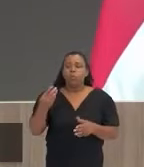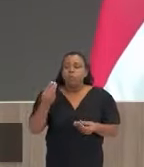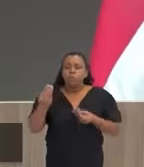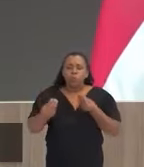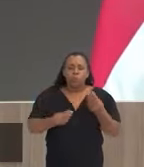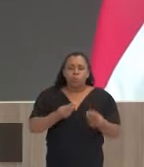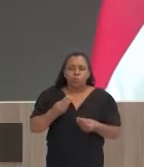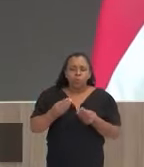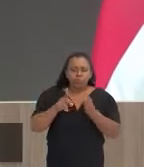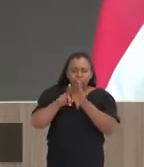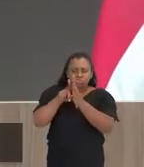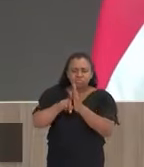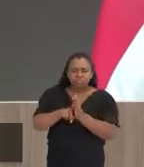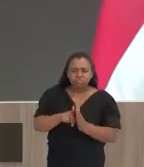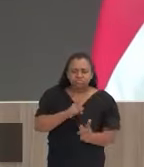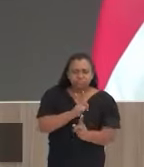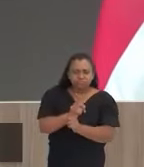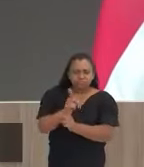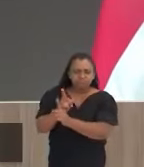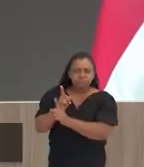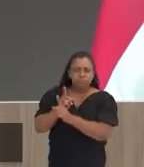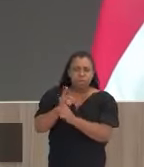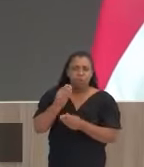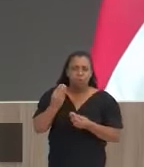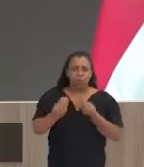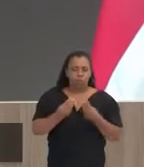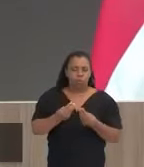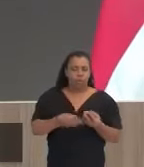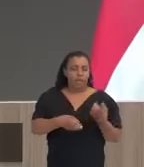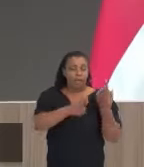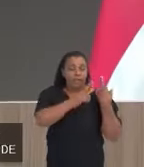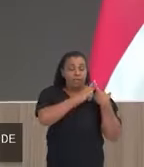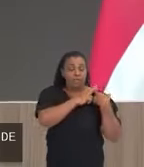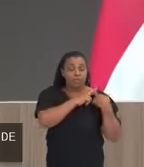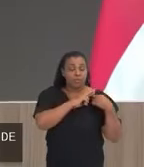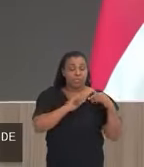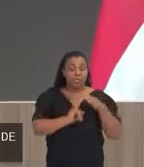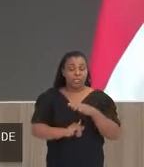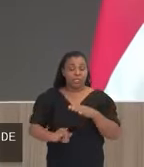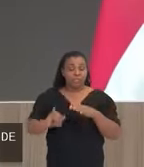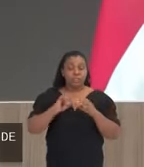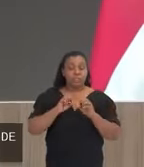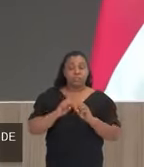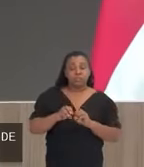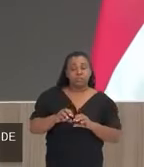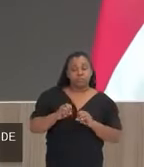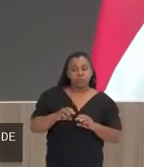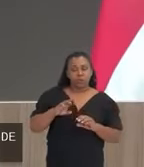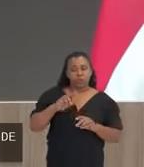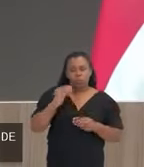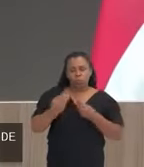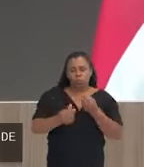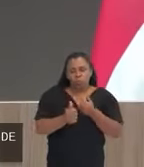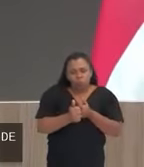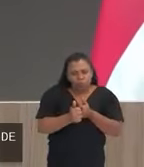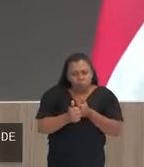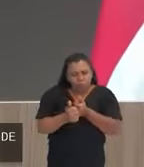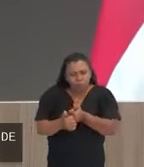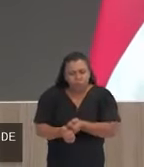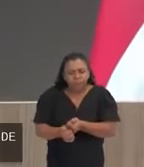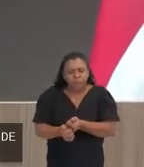desse estágio internacional? Qual é a responsabilidade da instituição de ensino? Como é que vai ficar o acompanhamento?